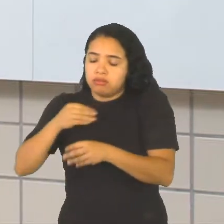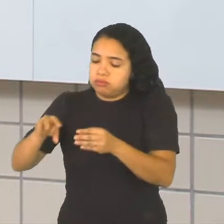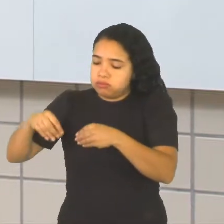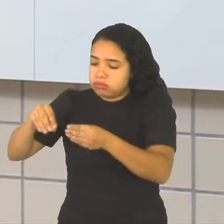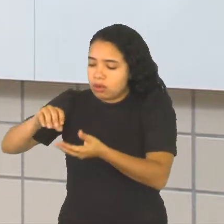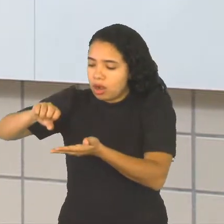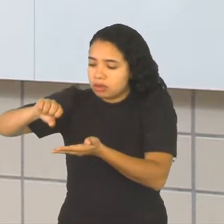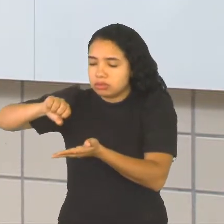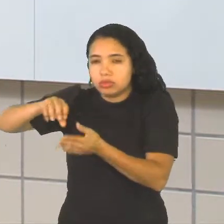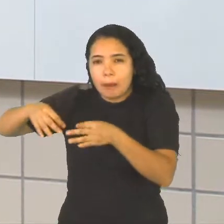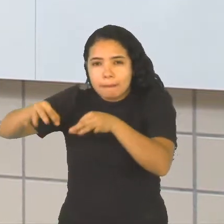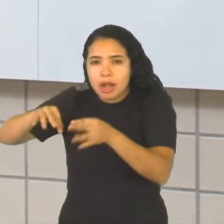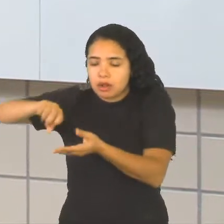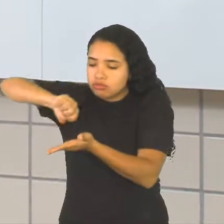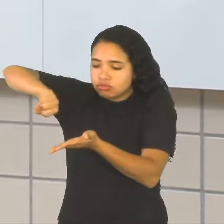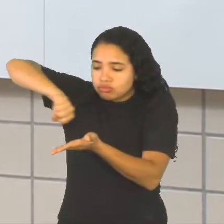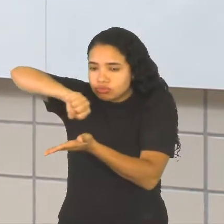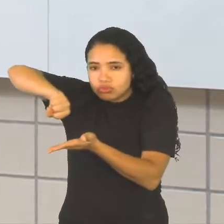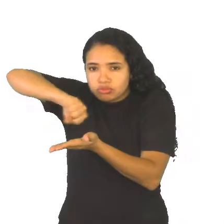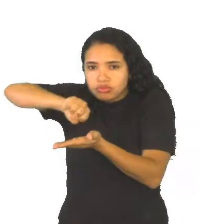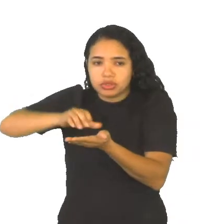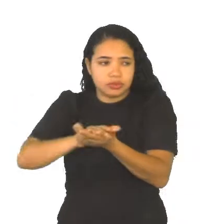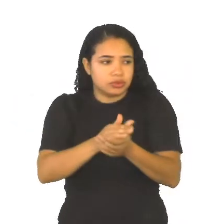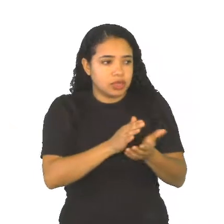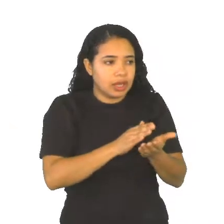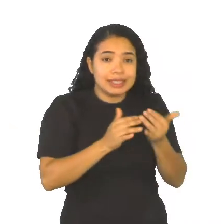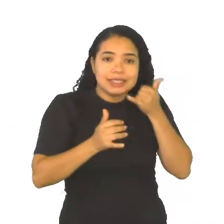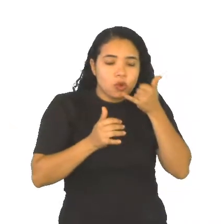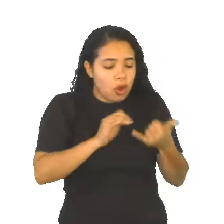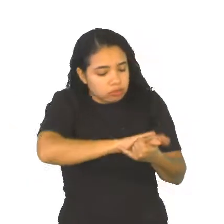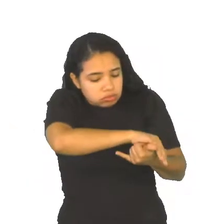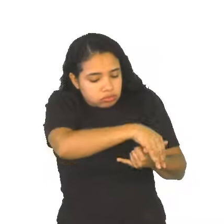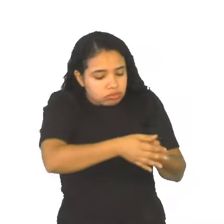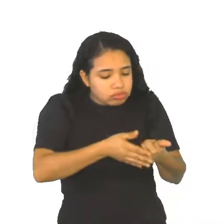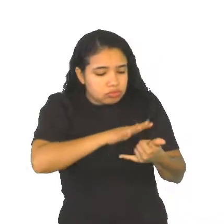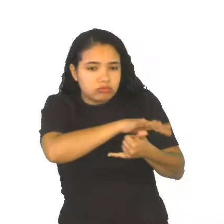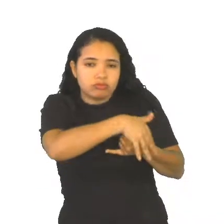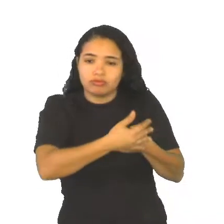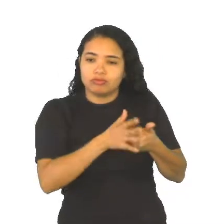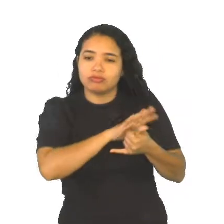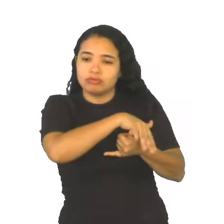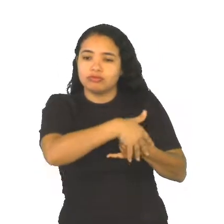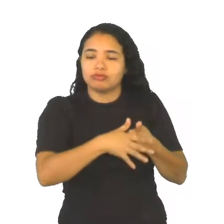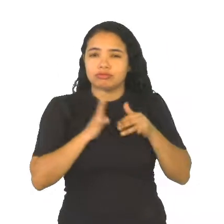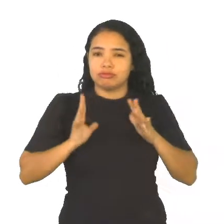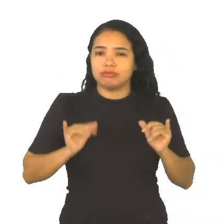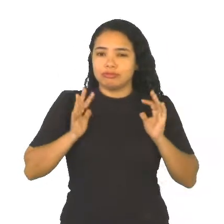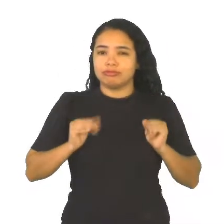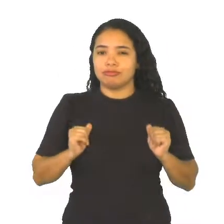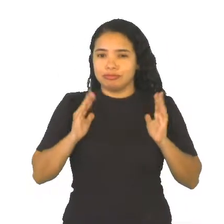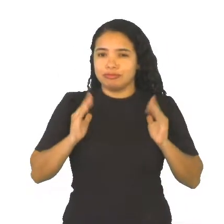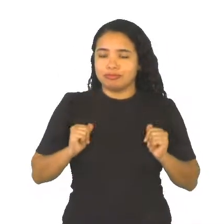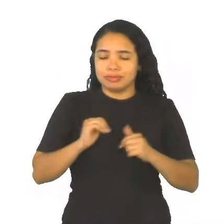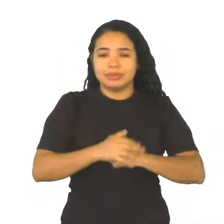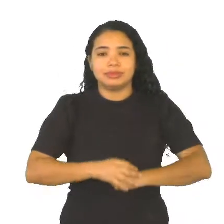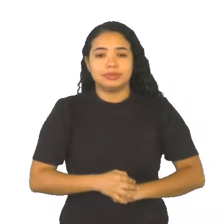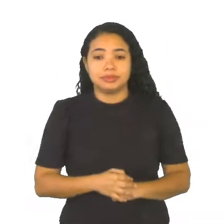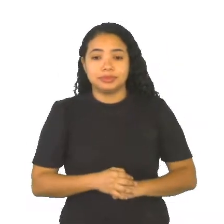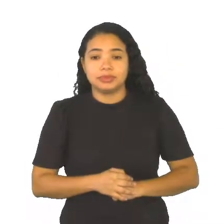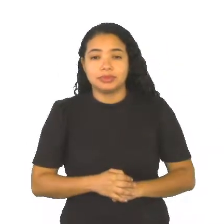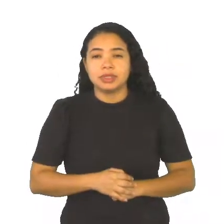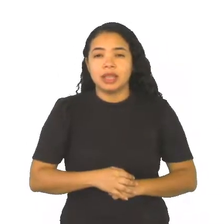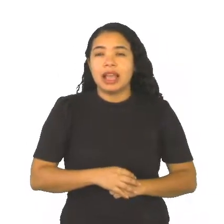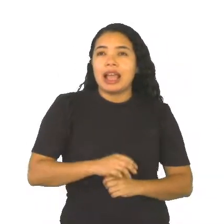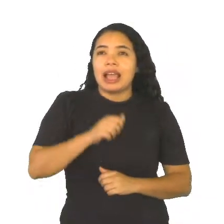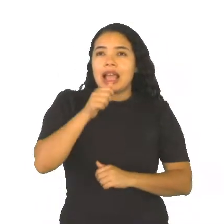passa no celular, tá bom? O cheiro da chuva, galera, também é esporo de